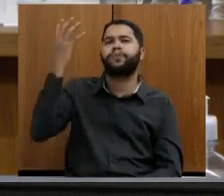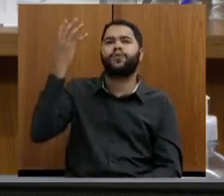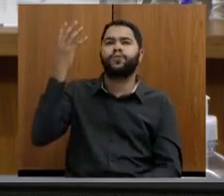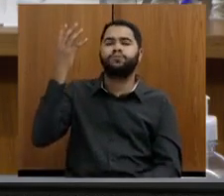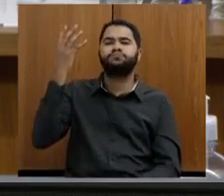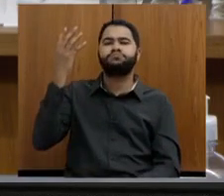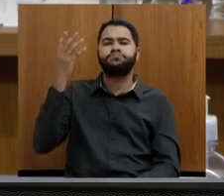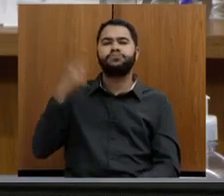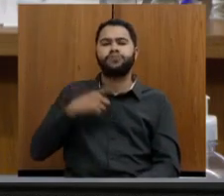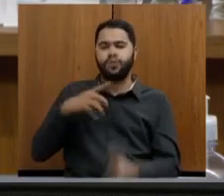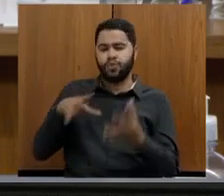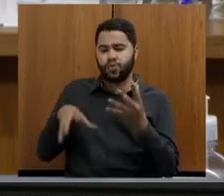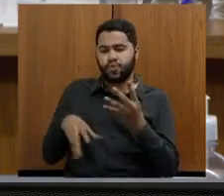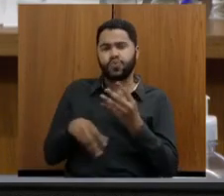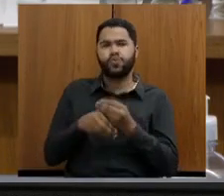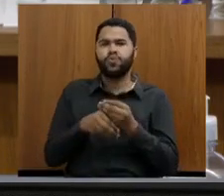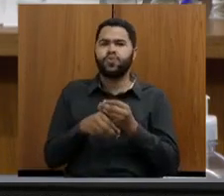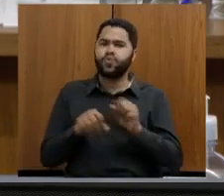compuseram